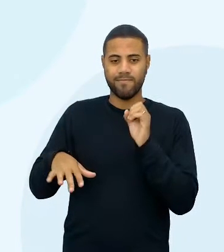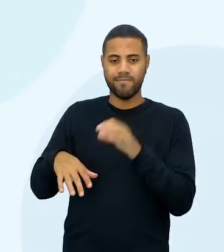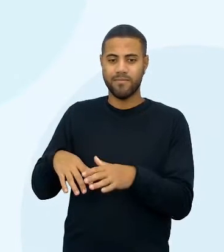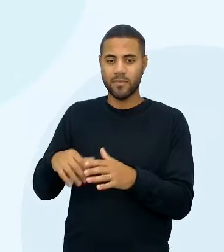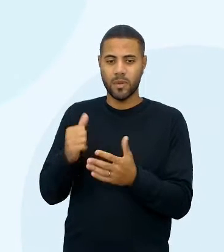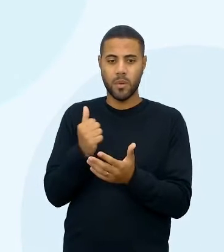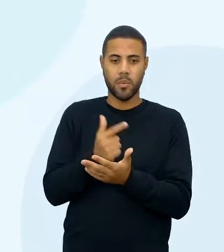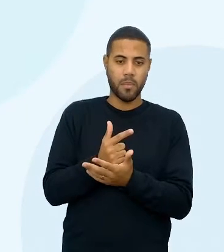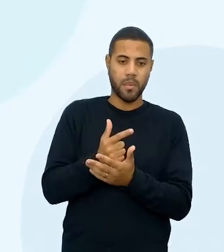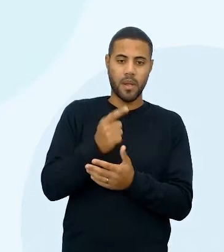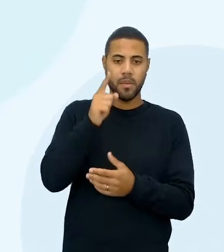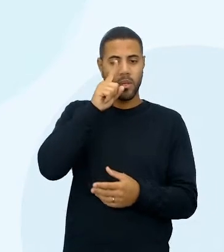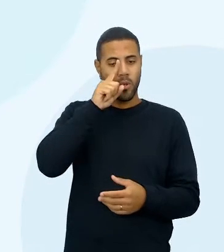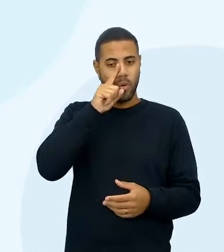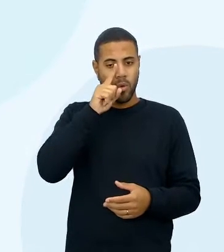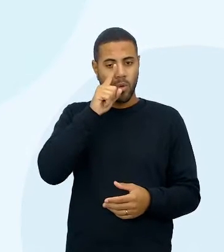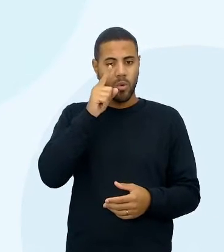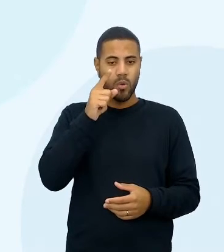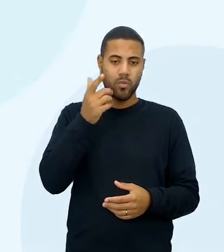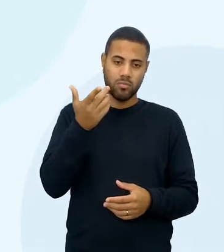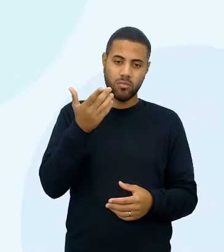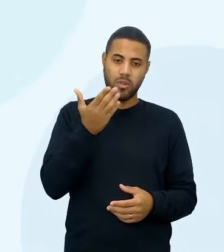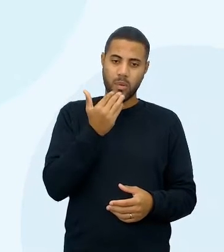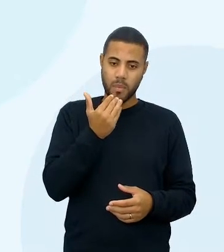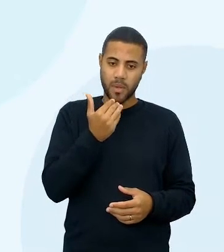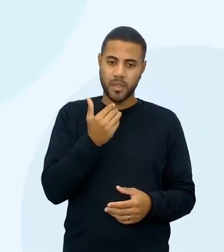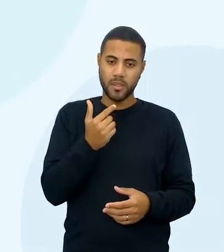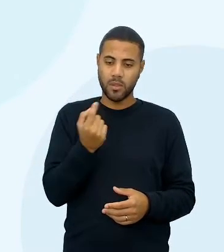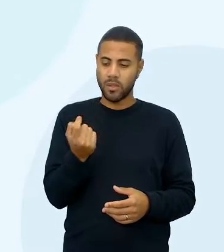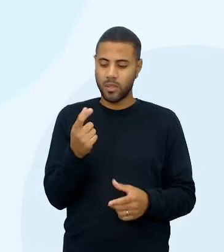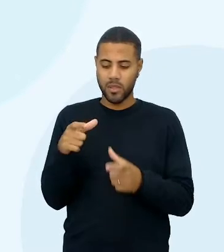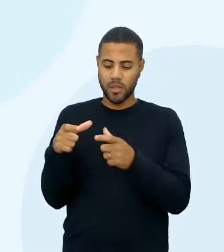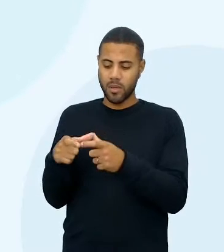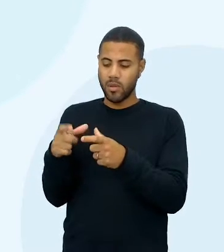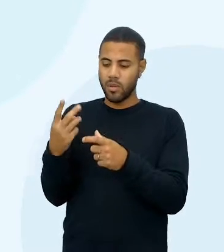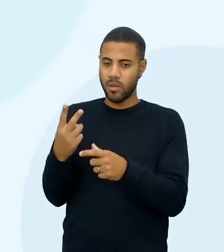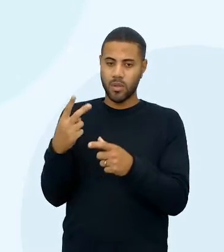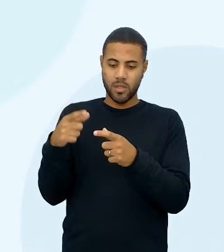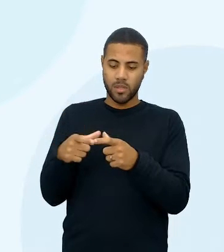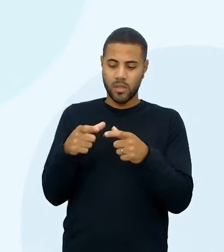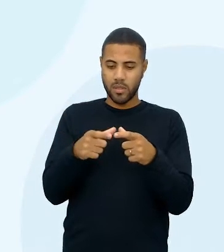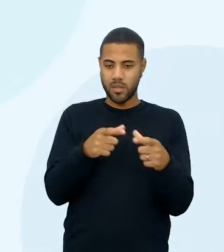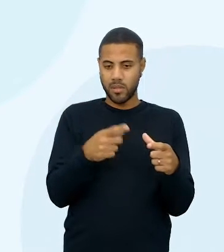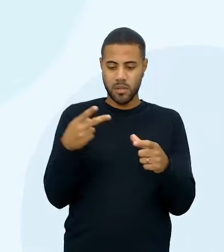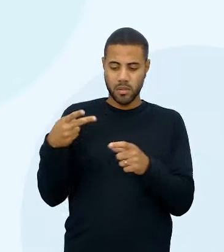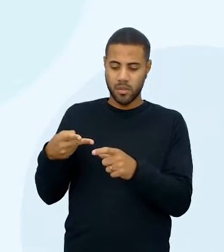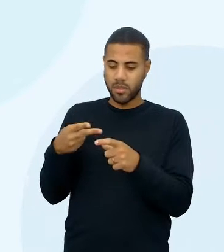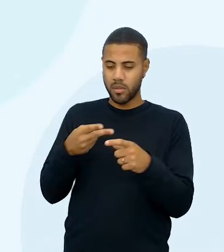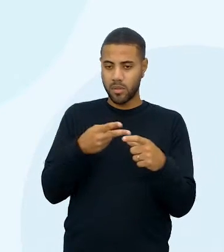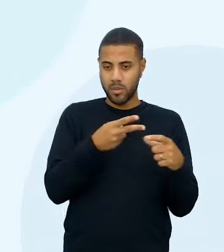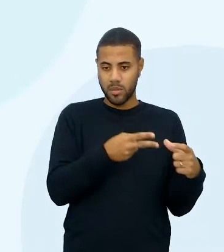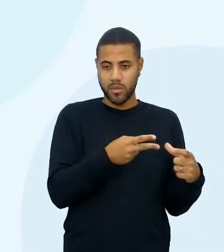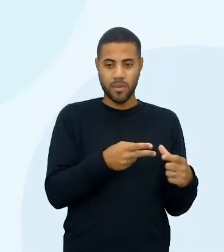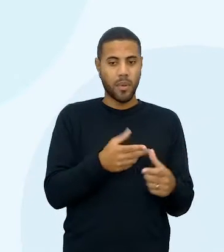um biscoito. Em vez de comprar um biscoito que ele vem embalado individualmente de 2 em 2 no pacotinho, comprar um pacote grande,